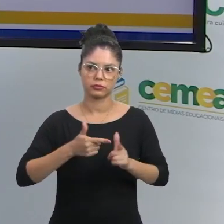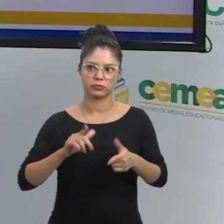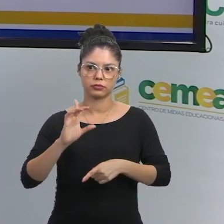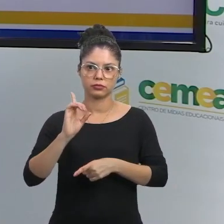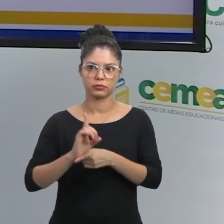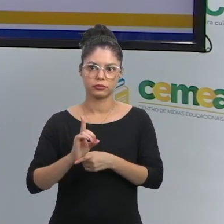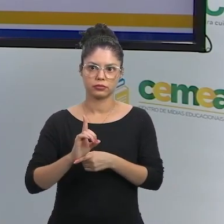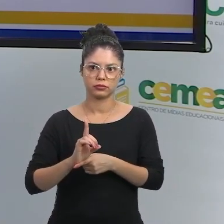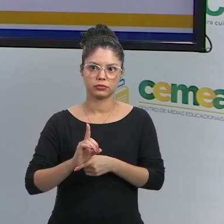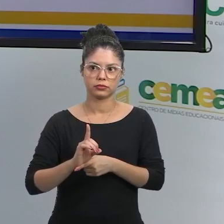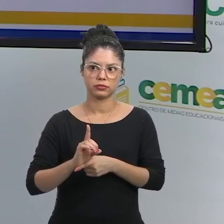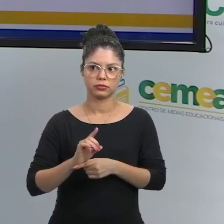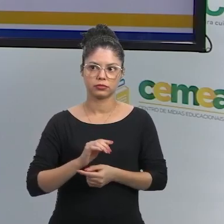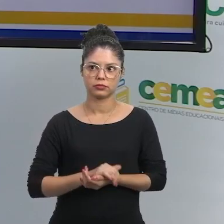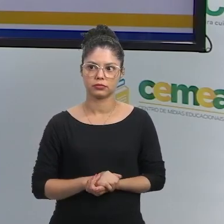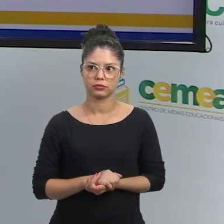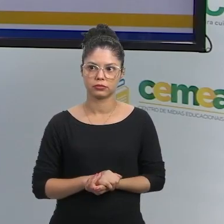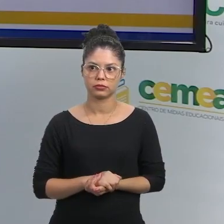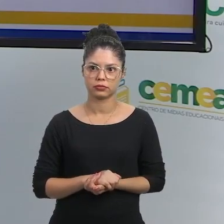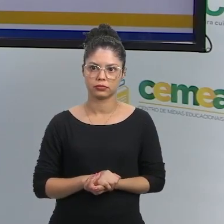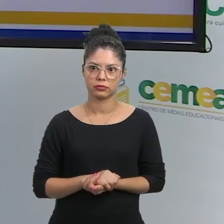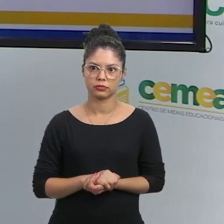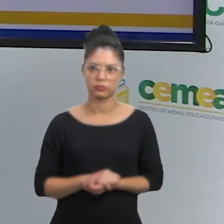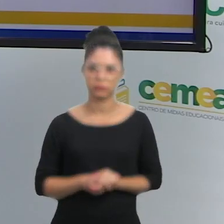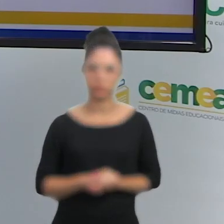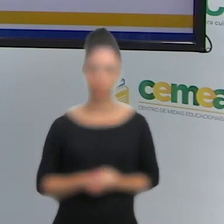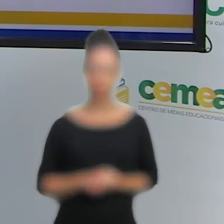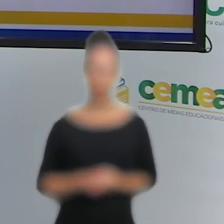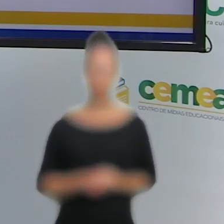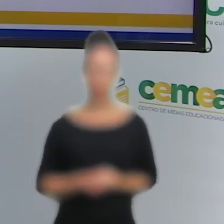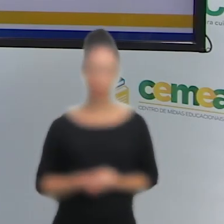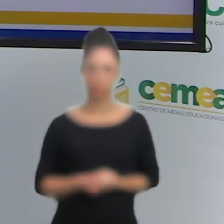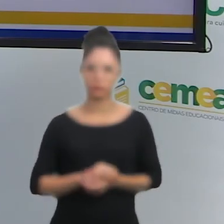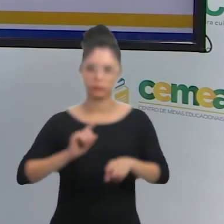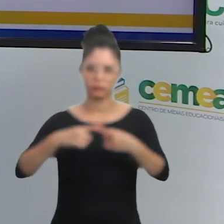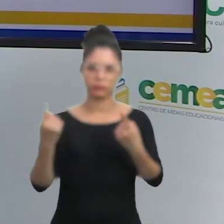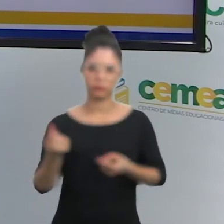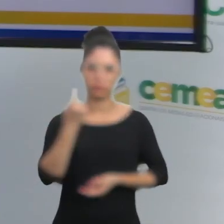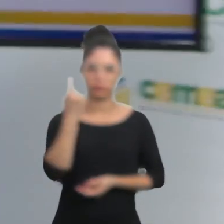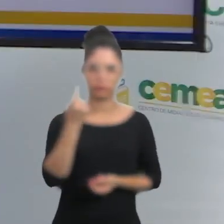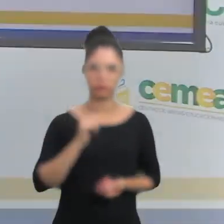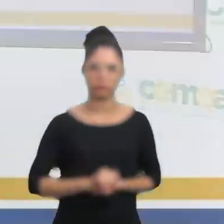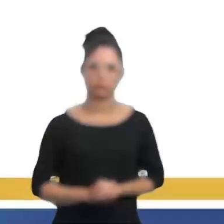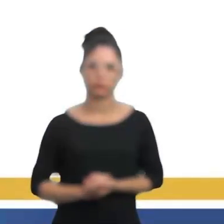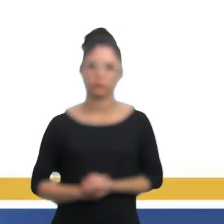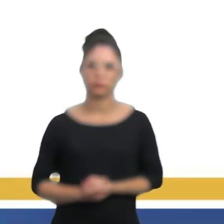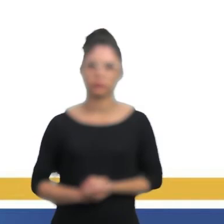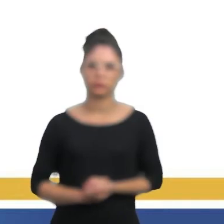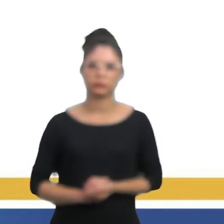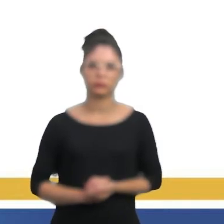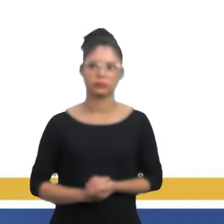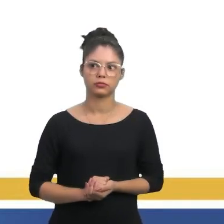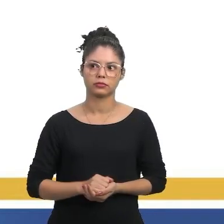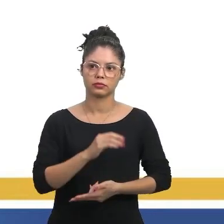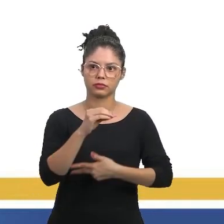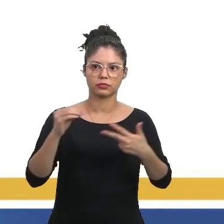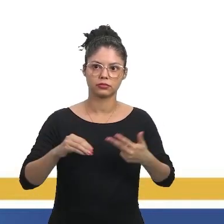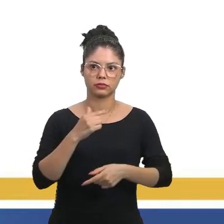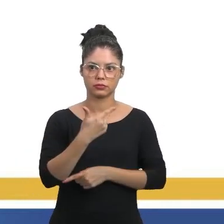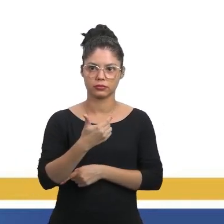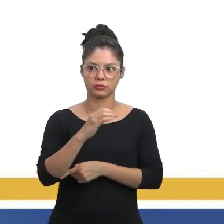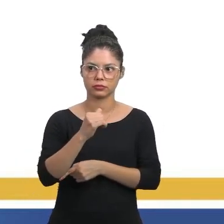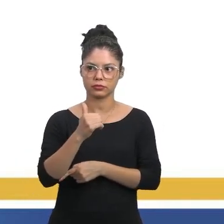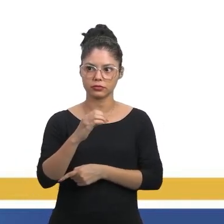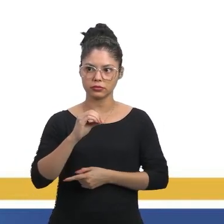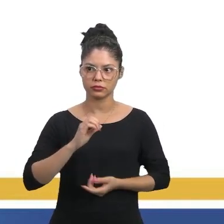AD, não resta dúvidas. Vamos lá, mais uma. Enem 2019.